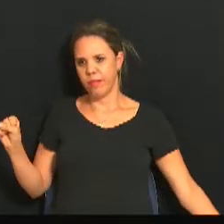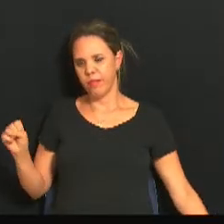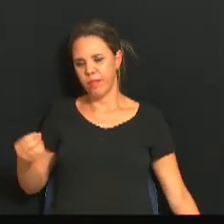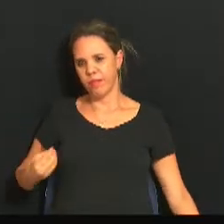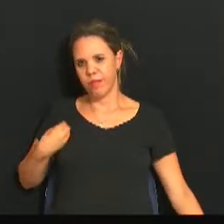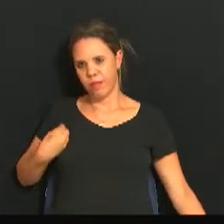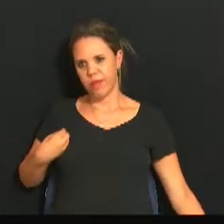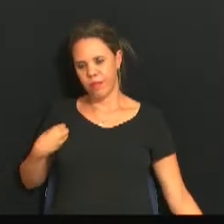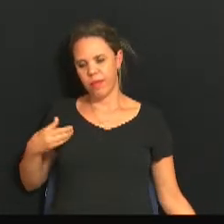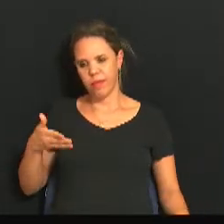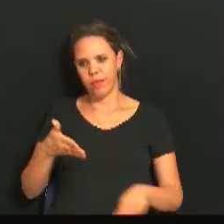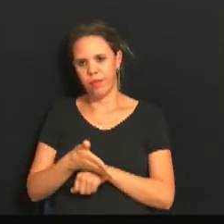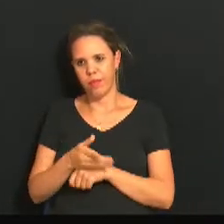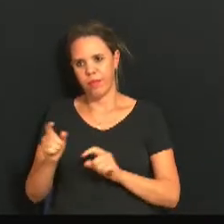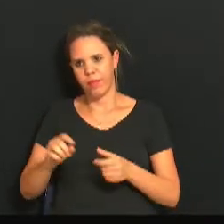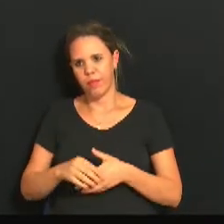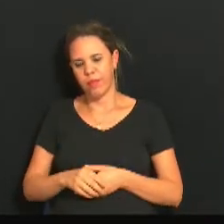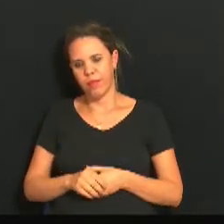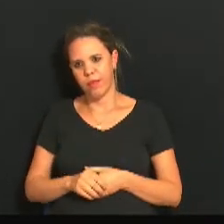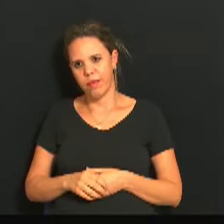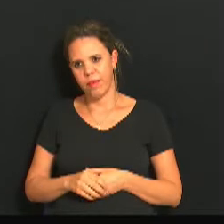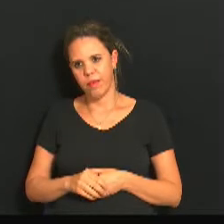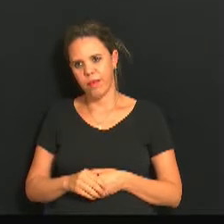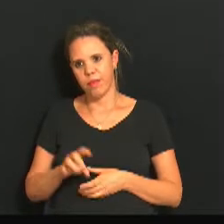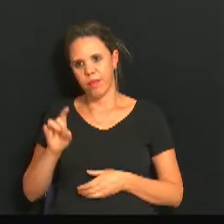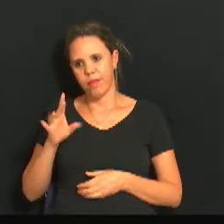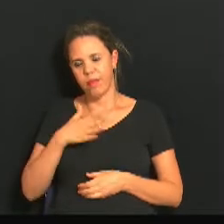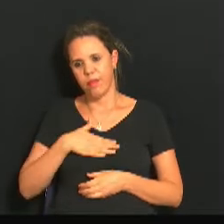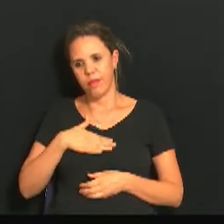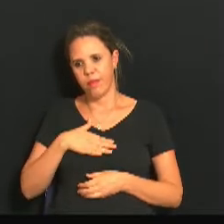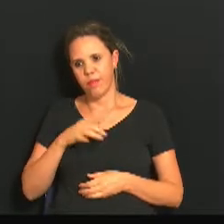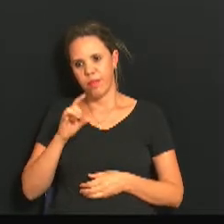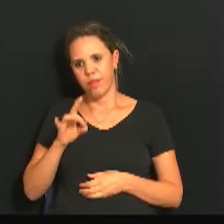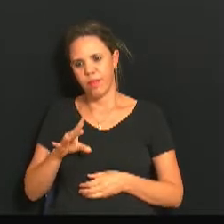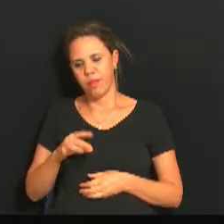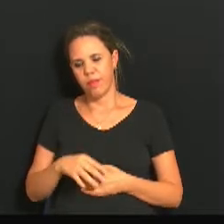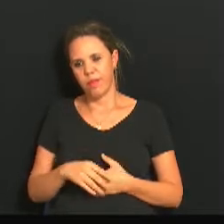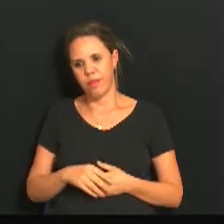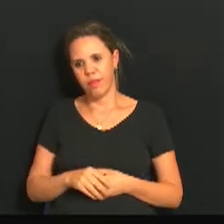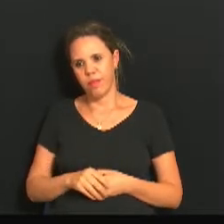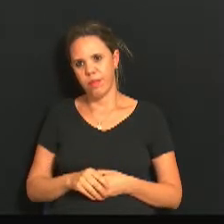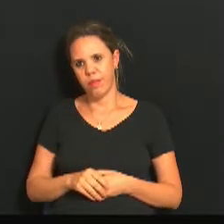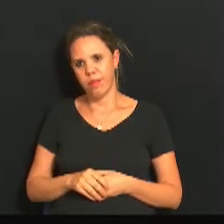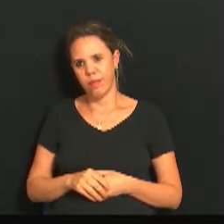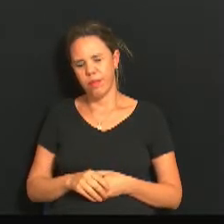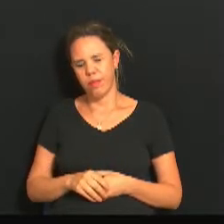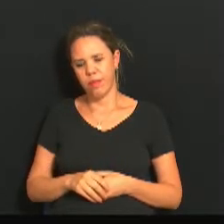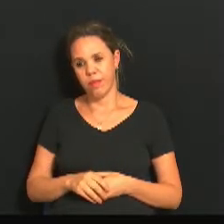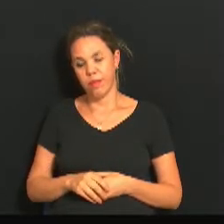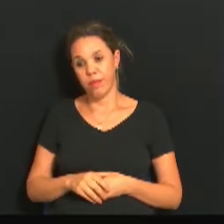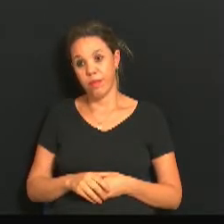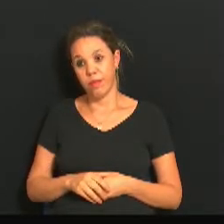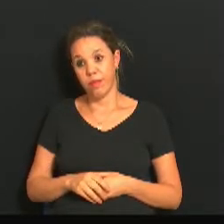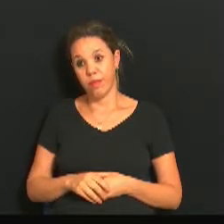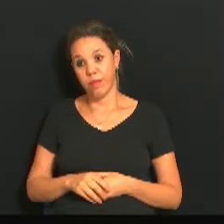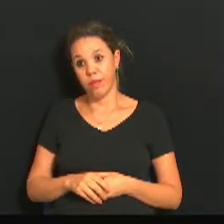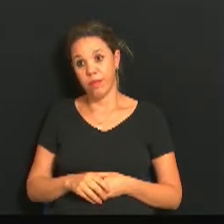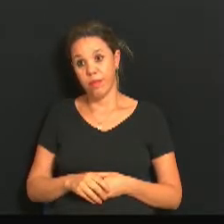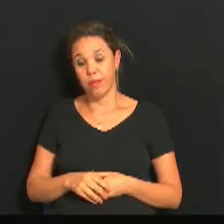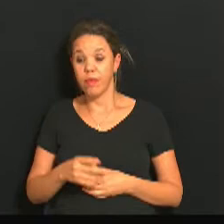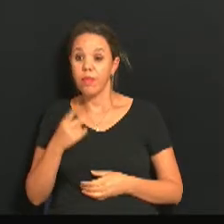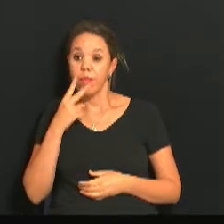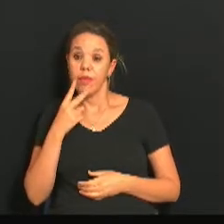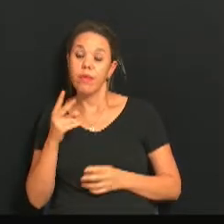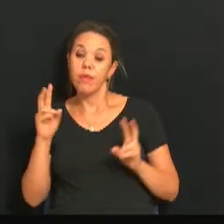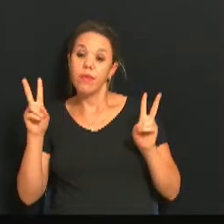aí participando da melhor sério não Vereador Eu só gostaria de ir também falar com uma questão com